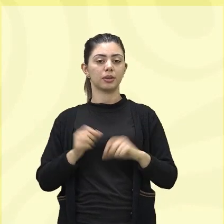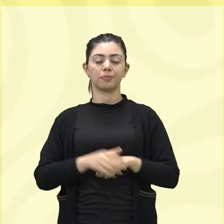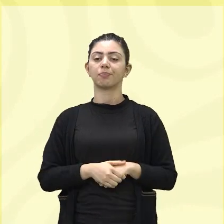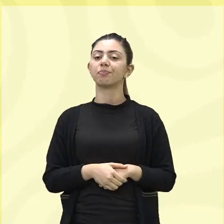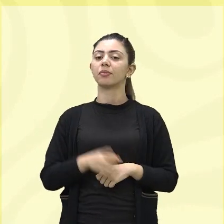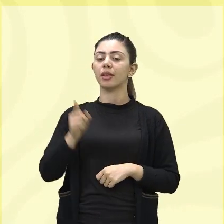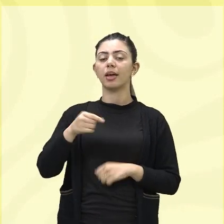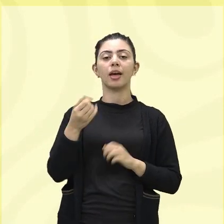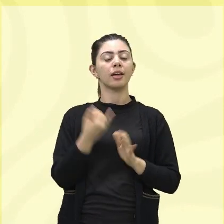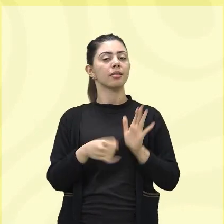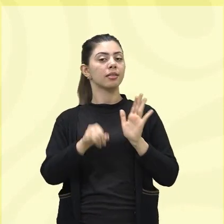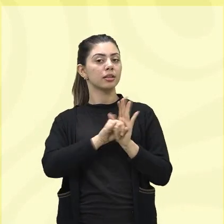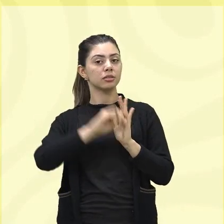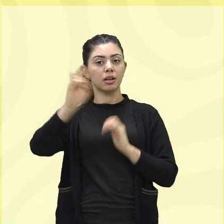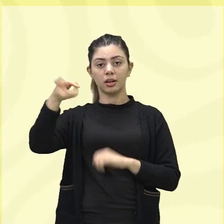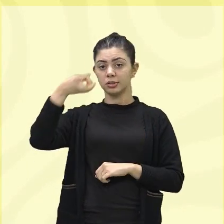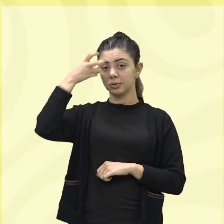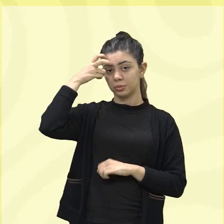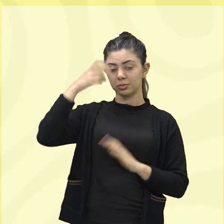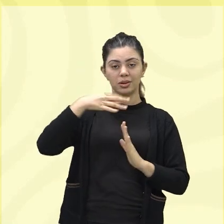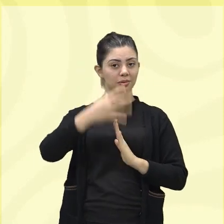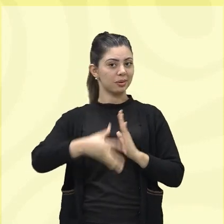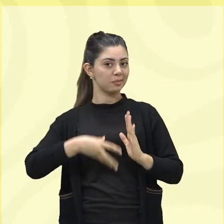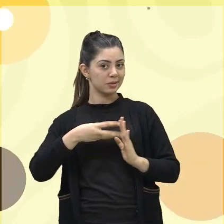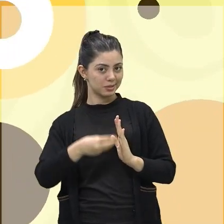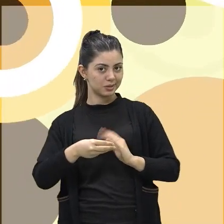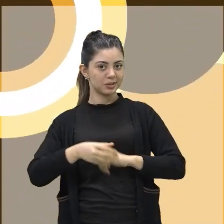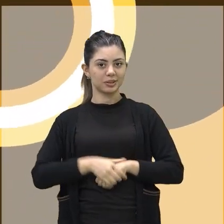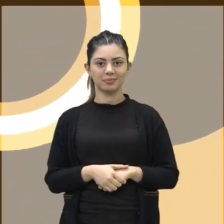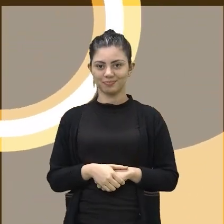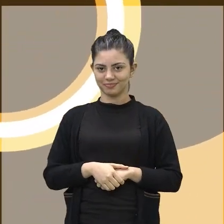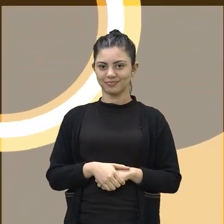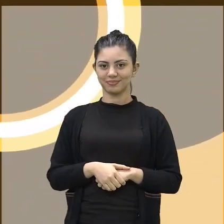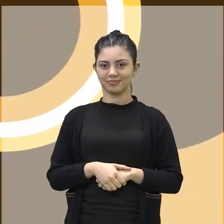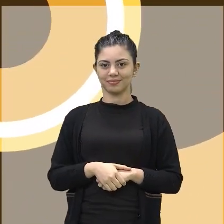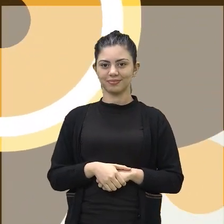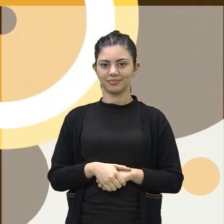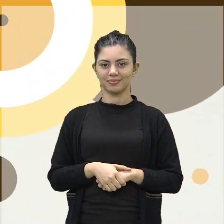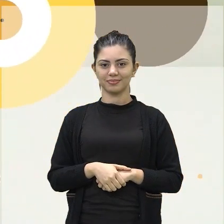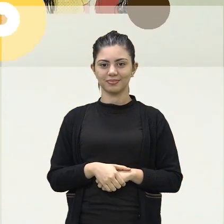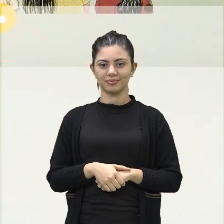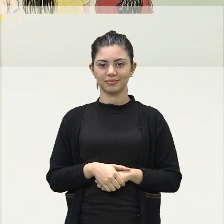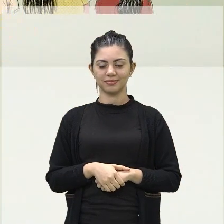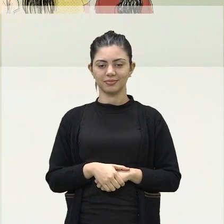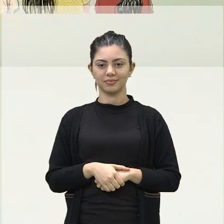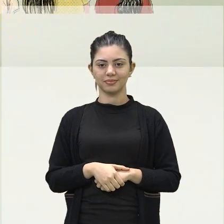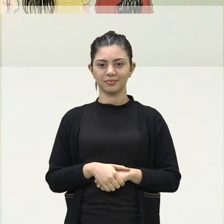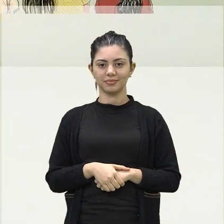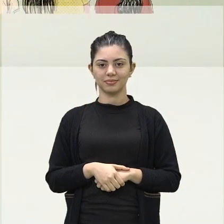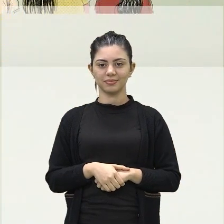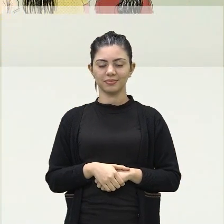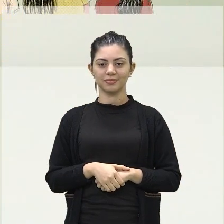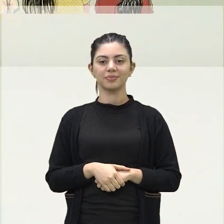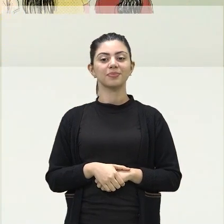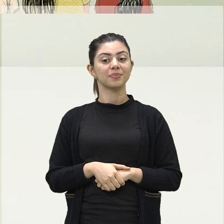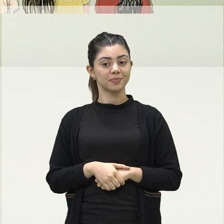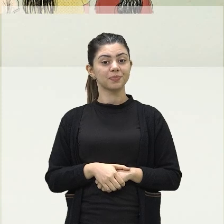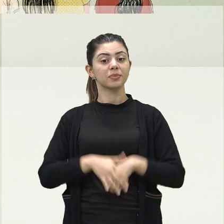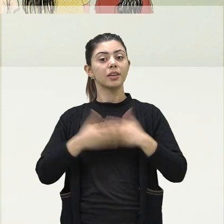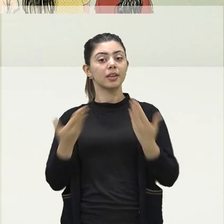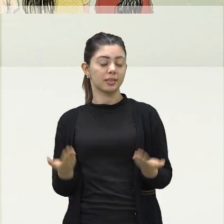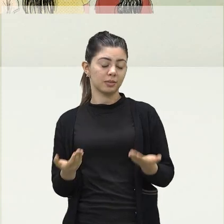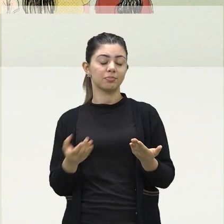identidade cultural amazônica, tá? Acompanhe comigo. A